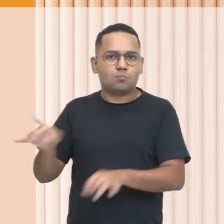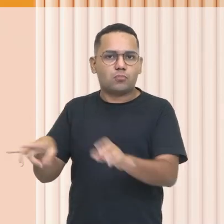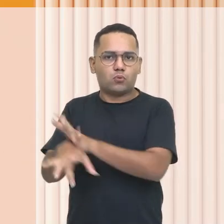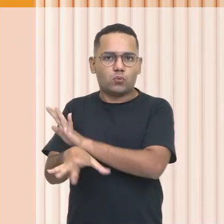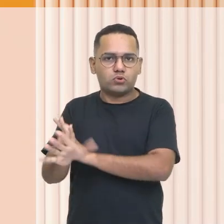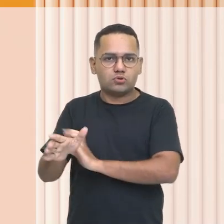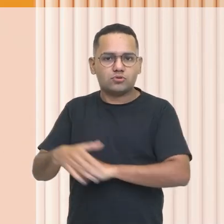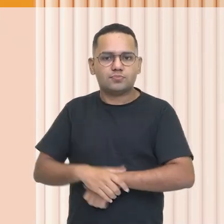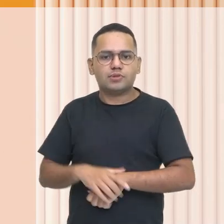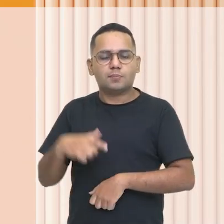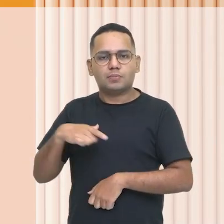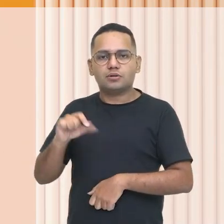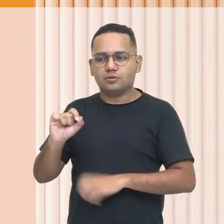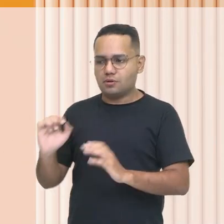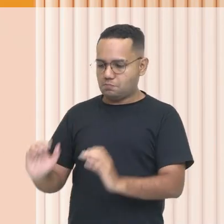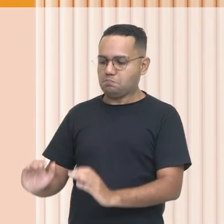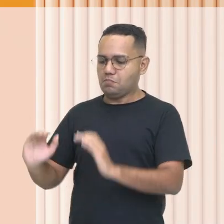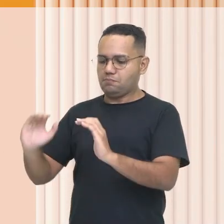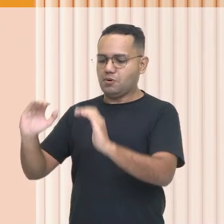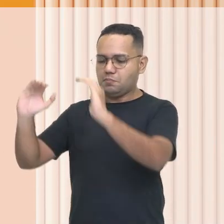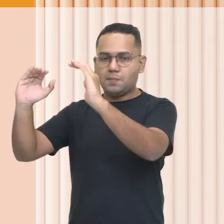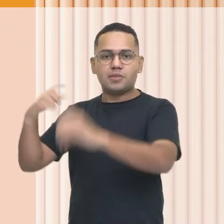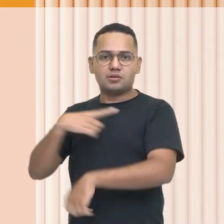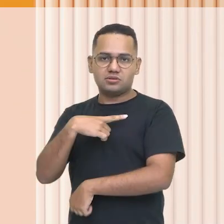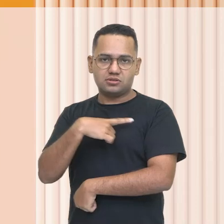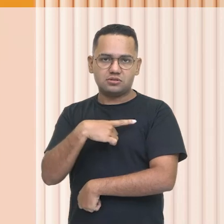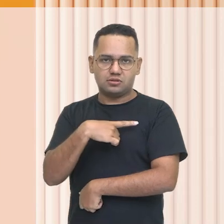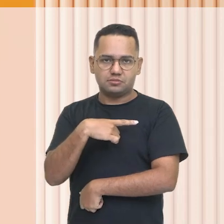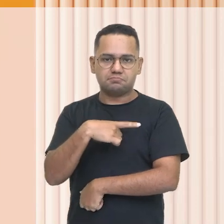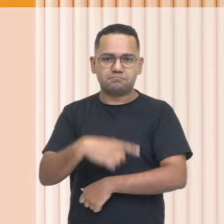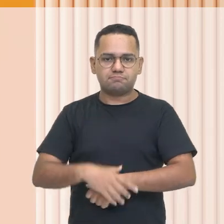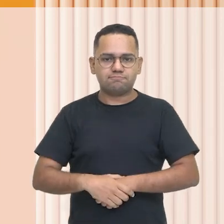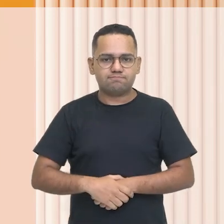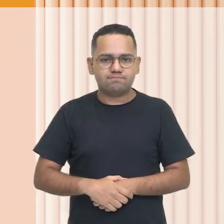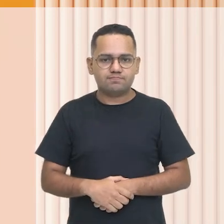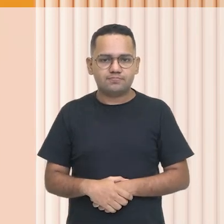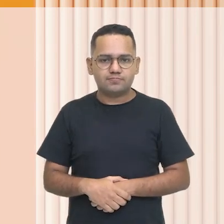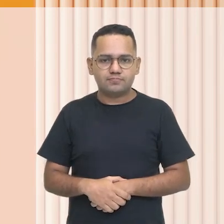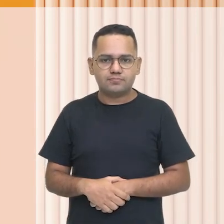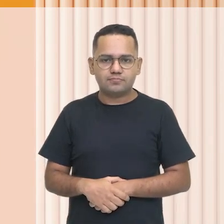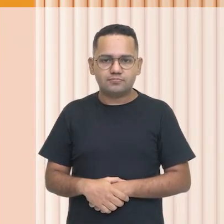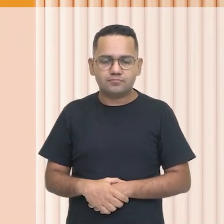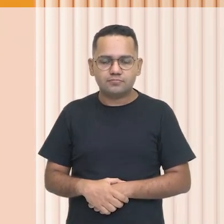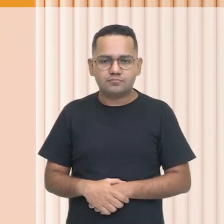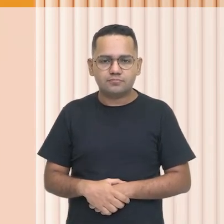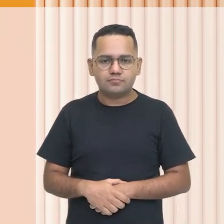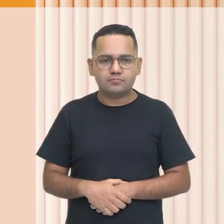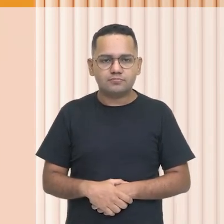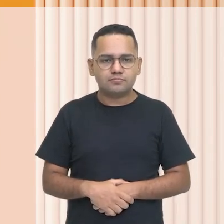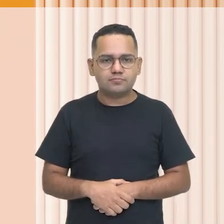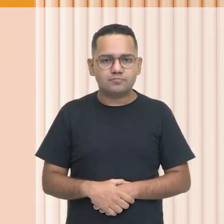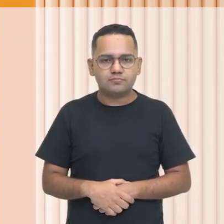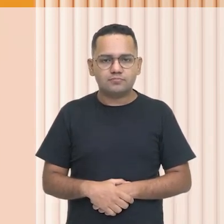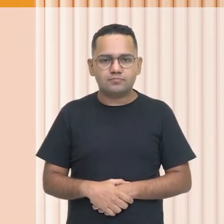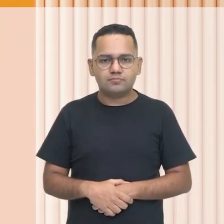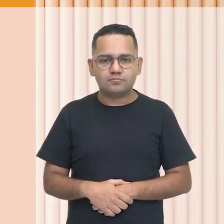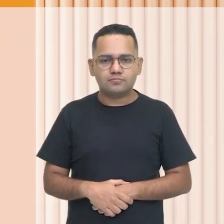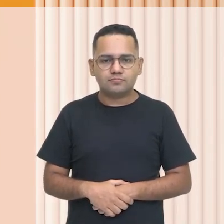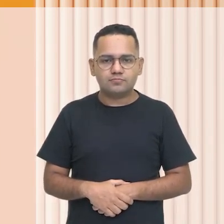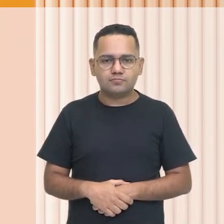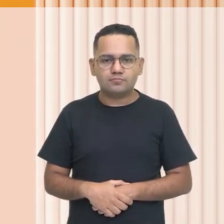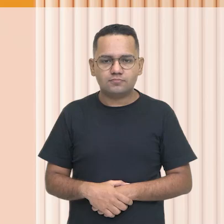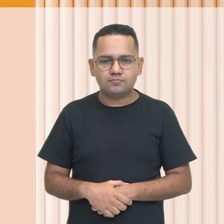essa organização ela era hierárquica, existia uma hierarquia, uma